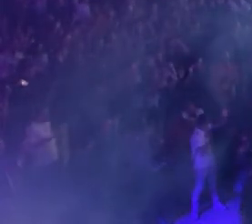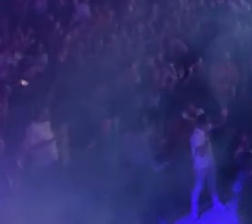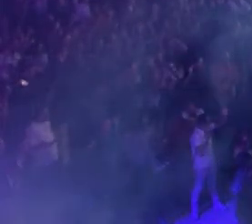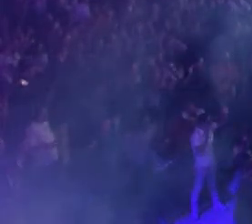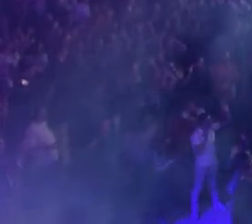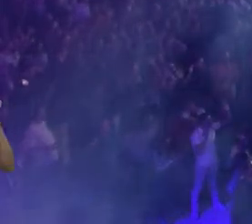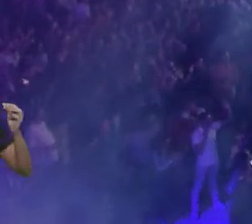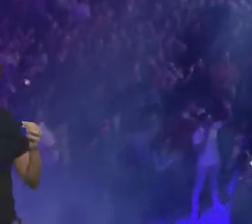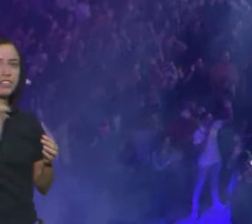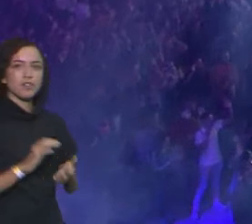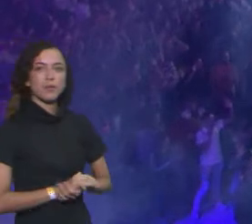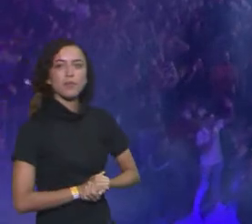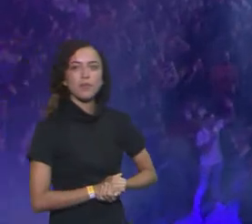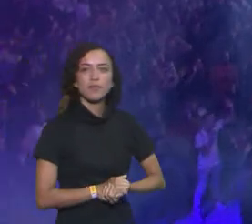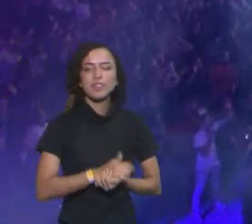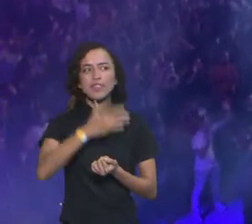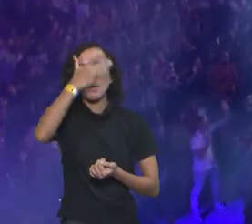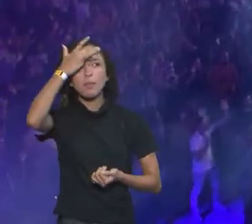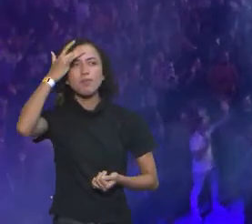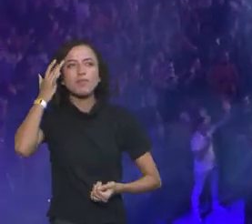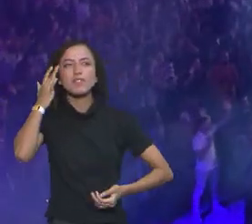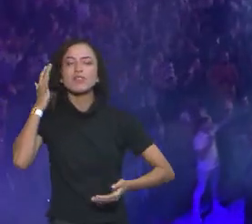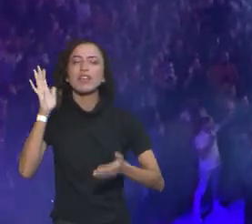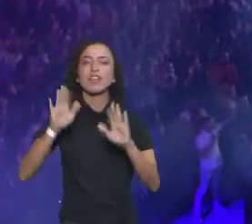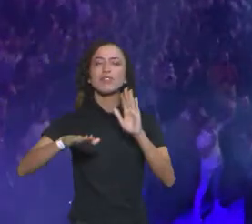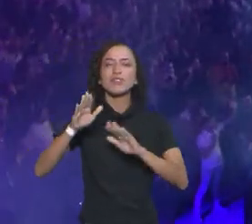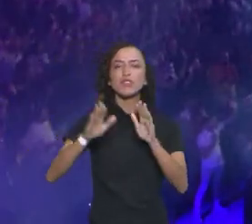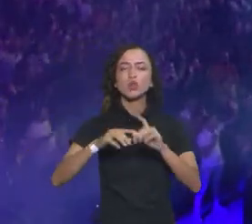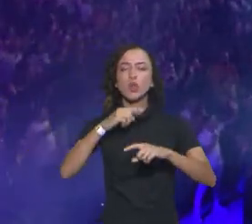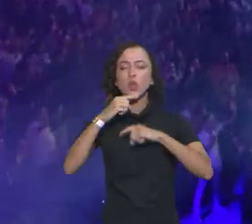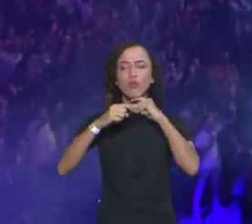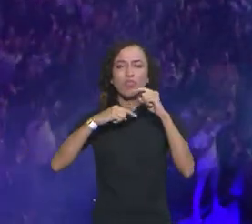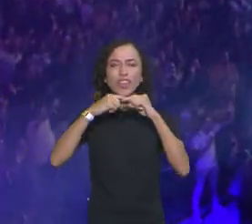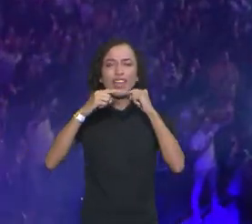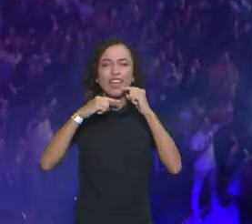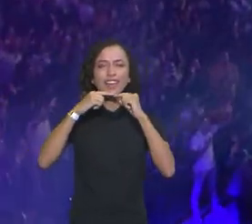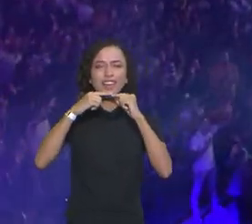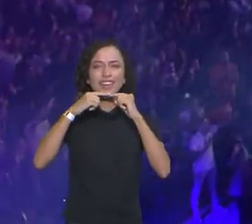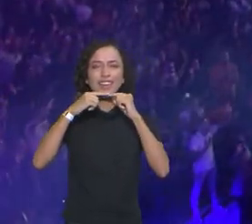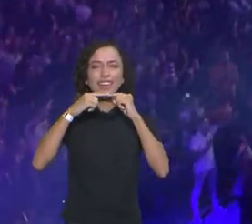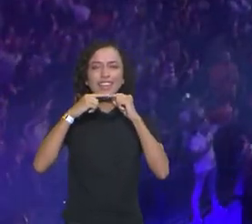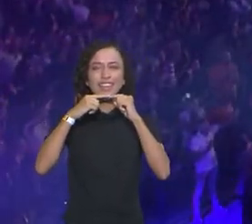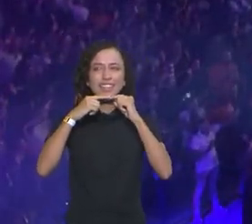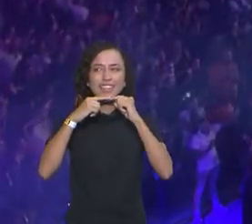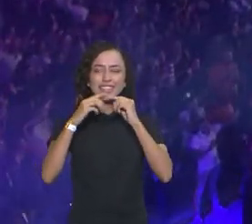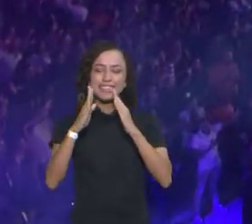Tem gente na igreja que tem dúvida tem gente lá fora que acho que tem convicção